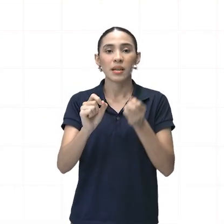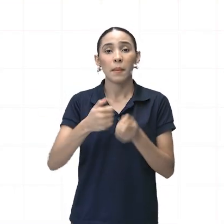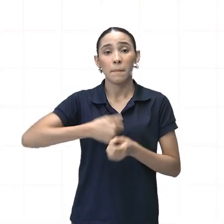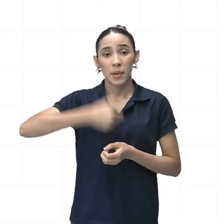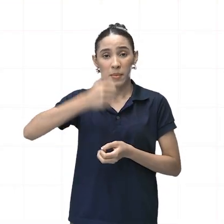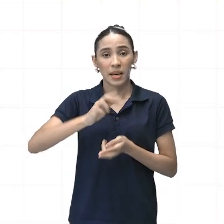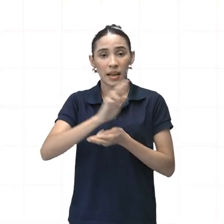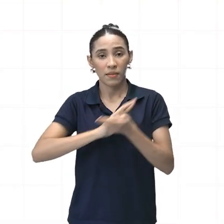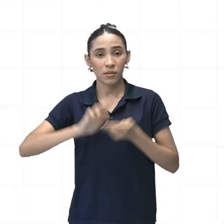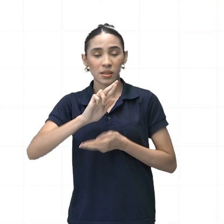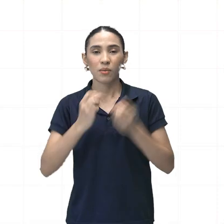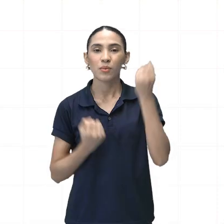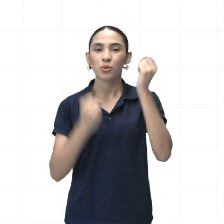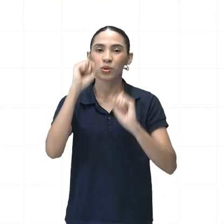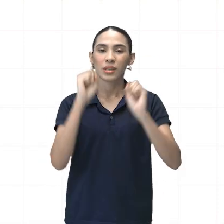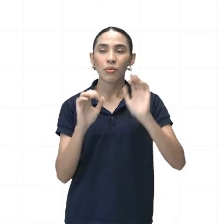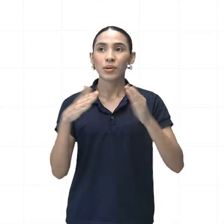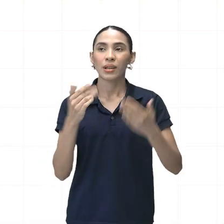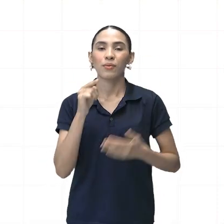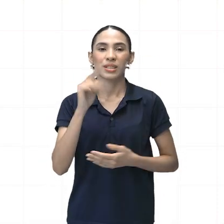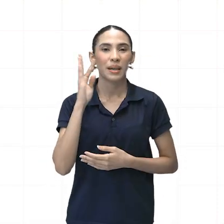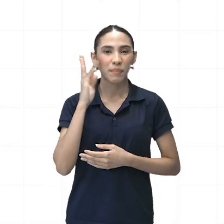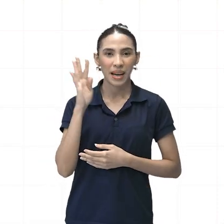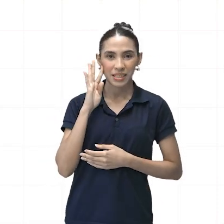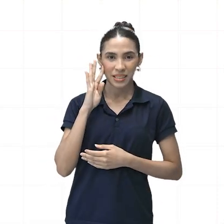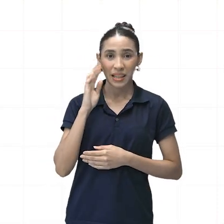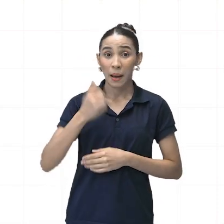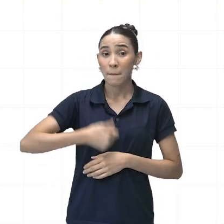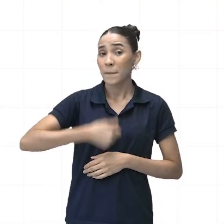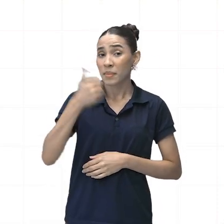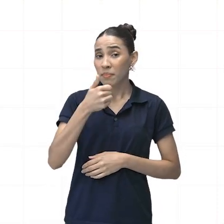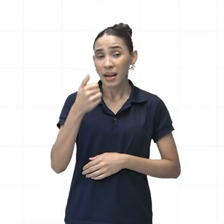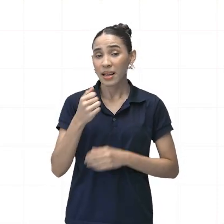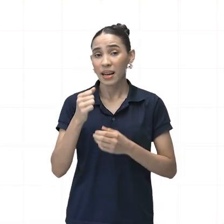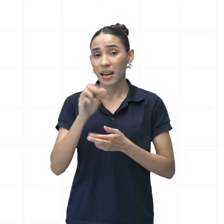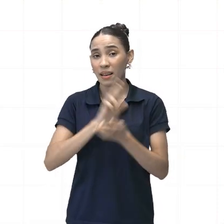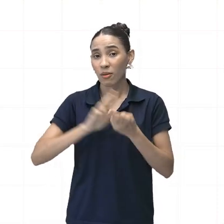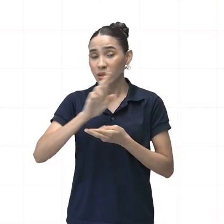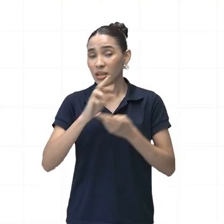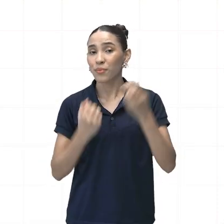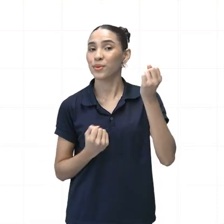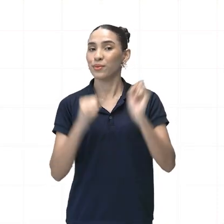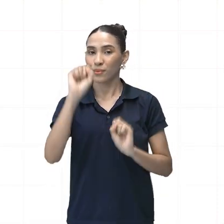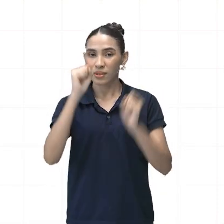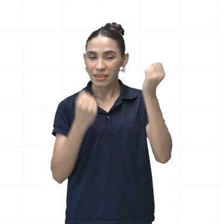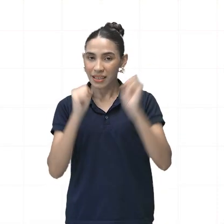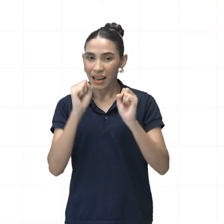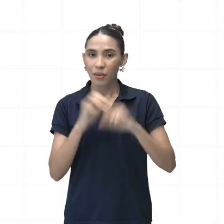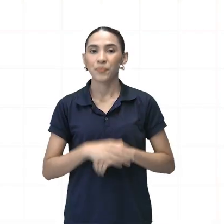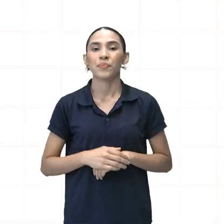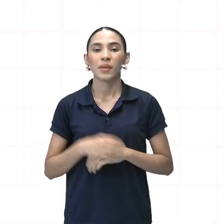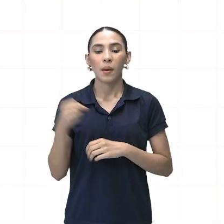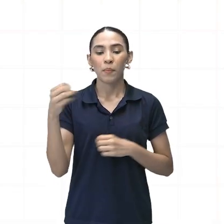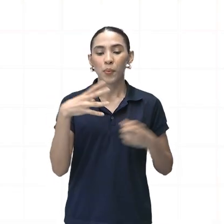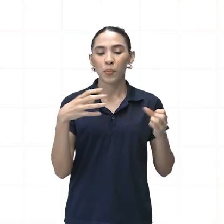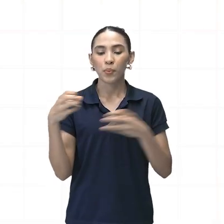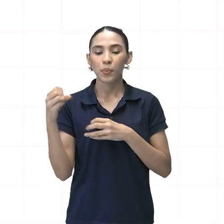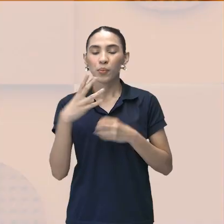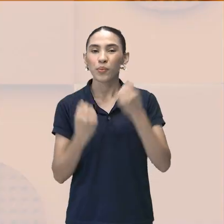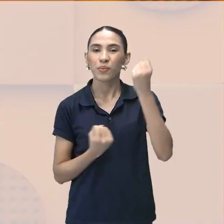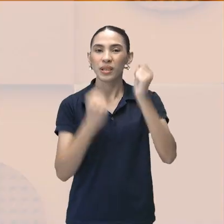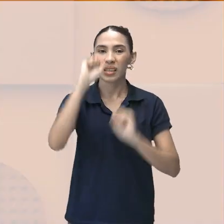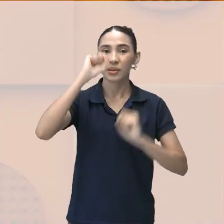revolução industrial. Então, imaginem, né, primeira revolução industrial, as indústrias surgindo, então tudo